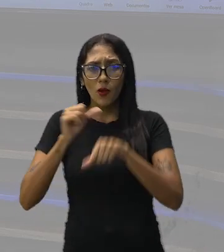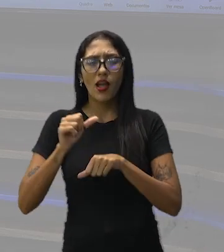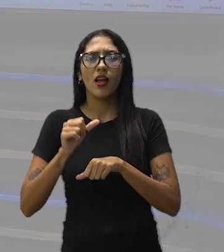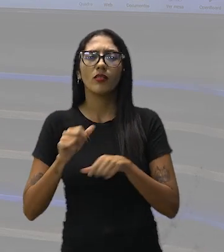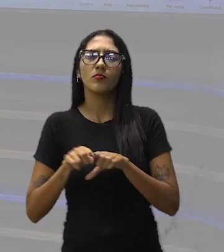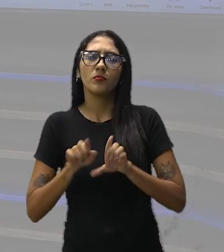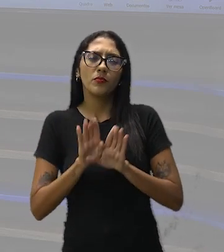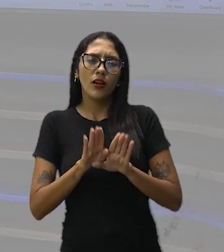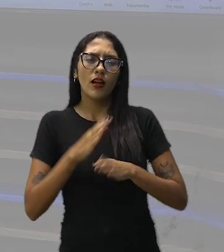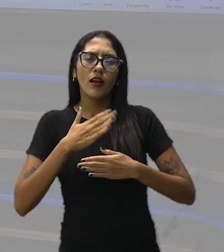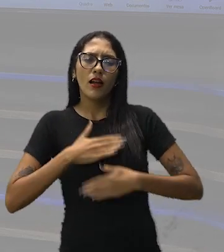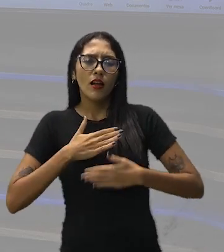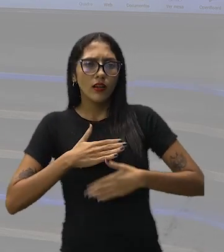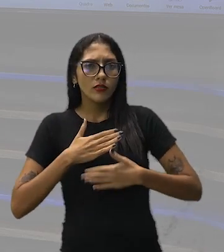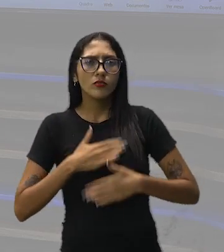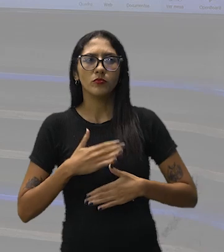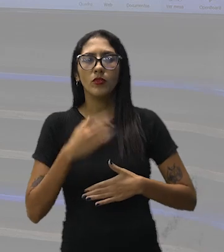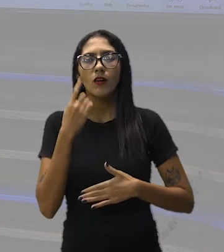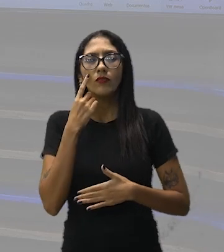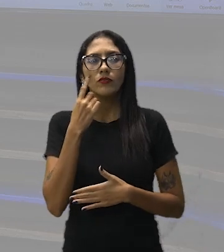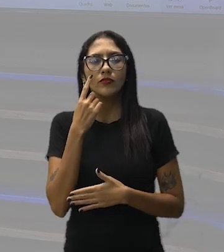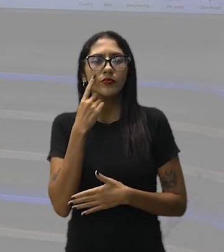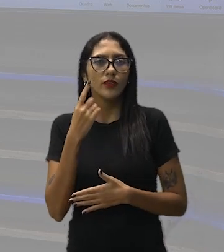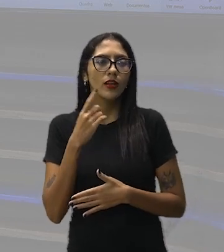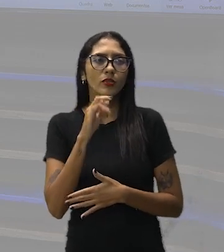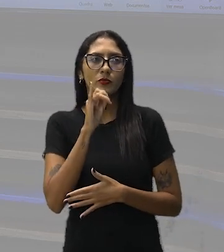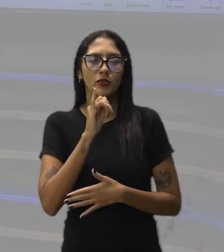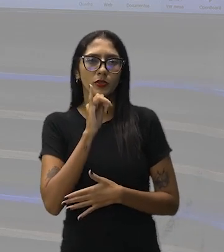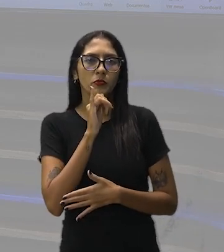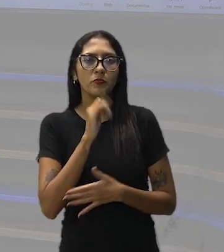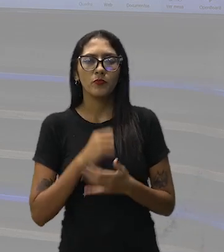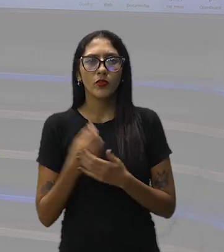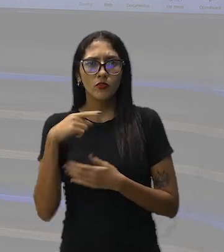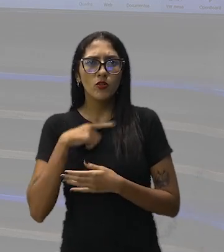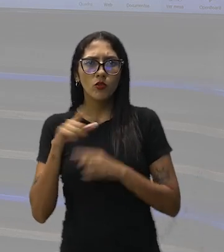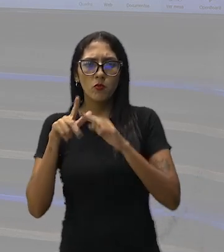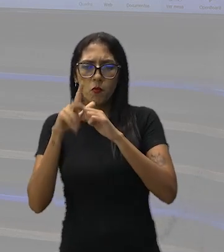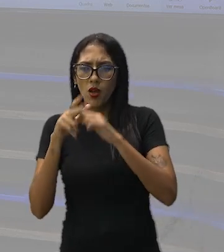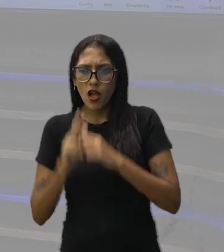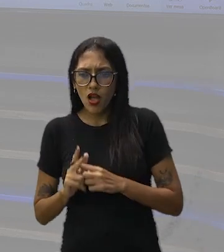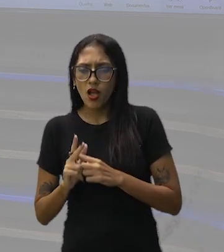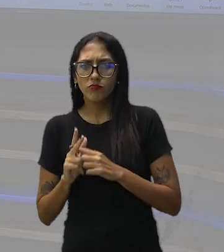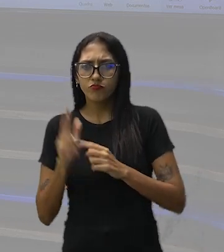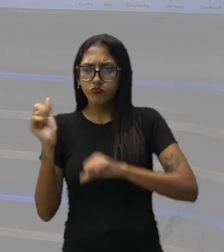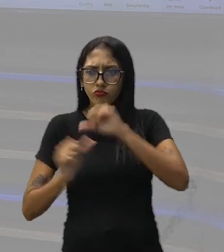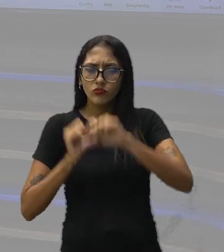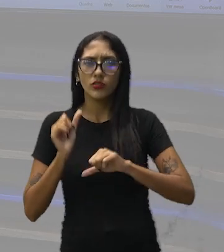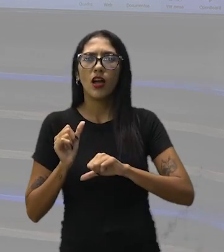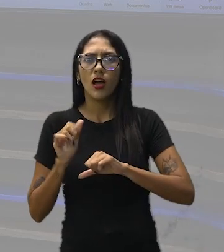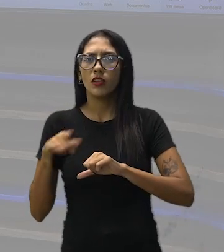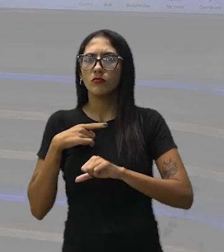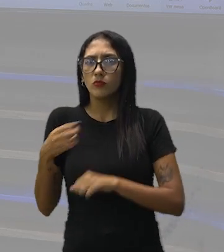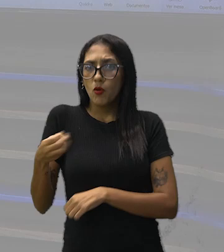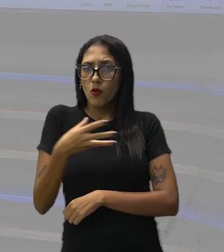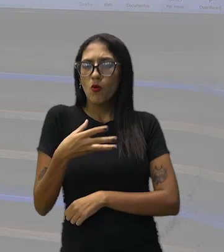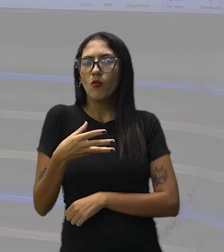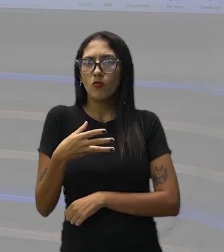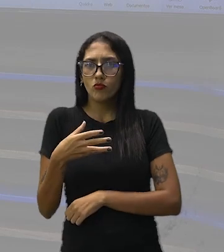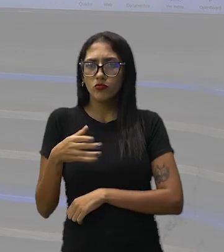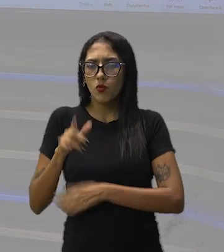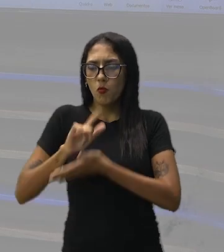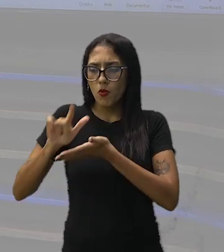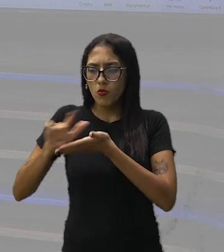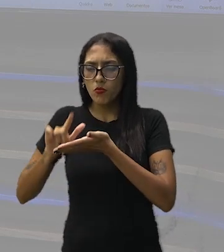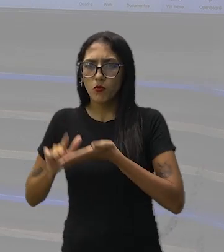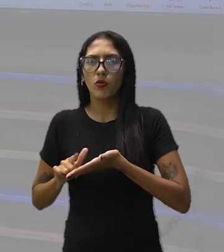calma, verifique de repente também se você consegue reformá-lo e transformá-lo numa peça nova, porque às